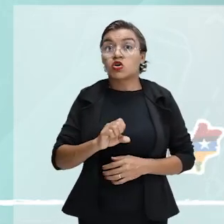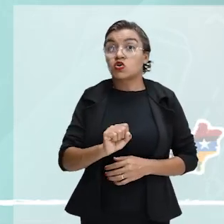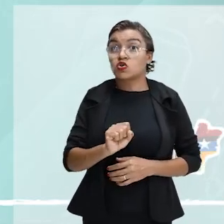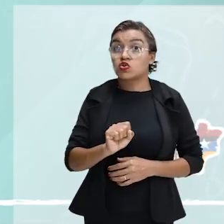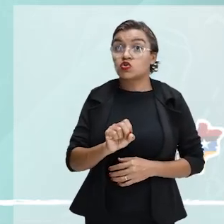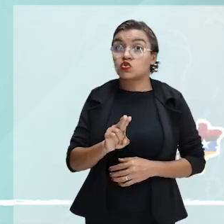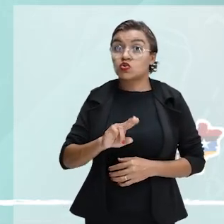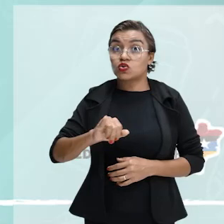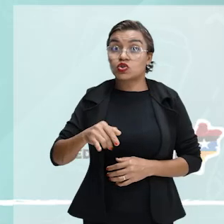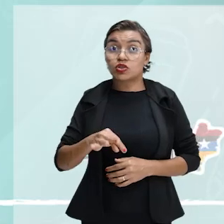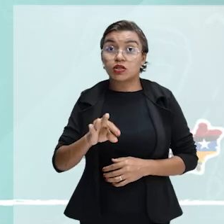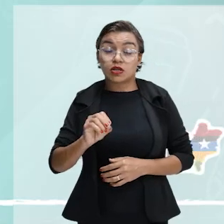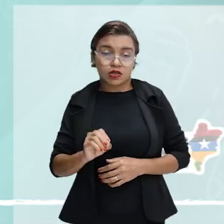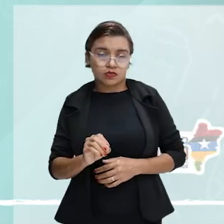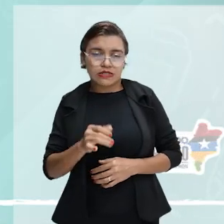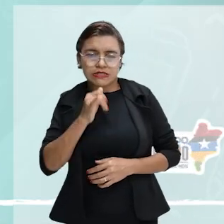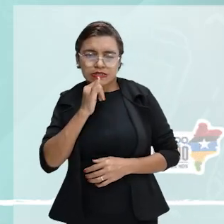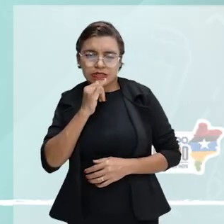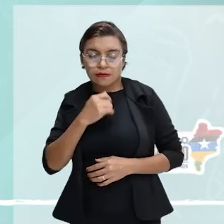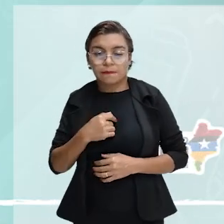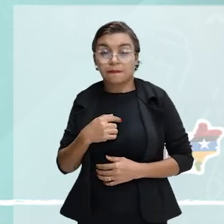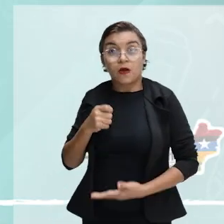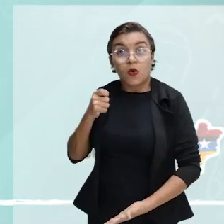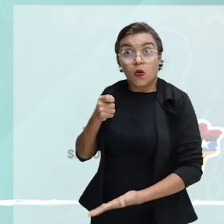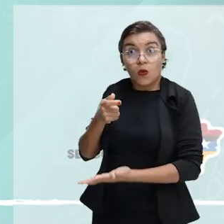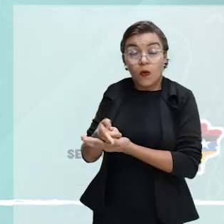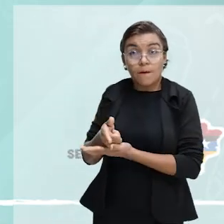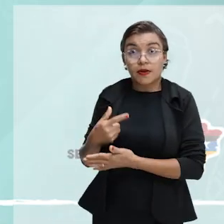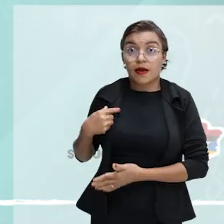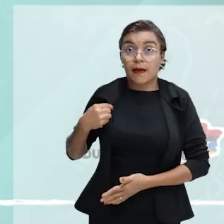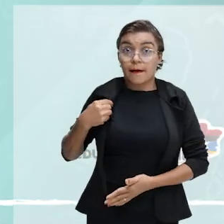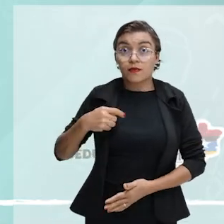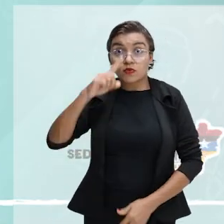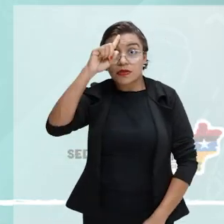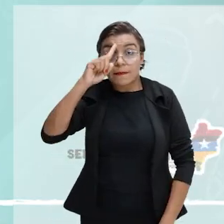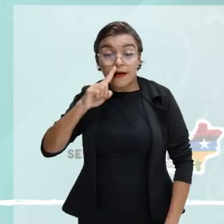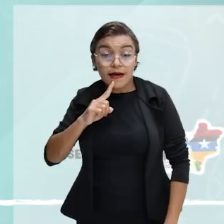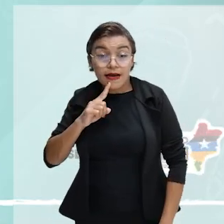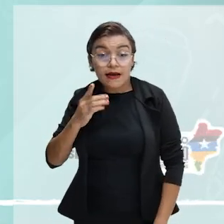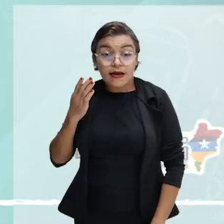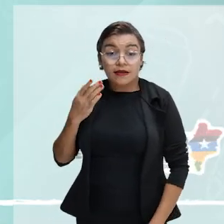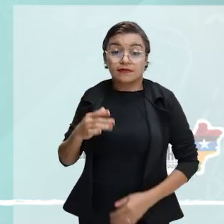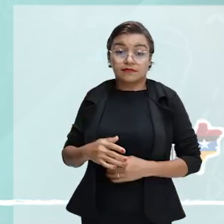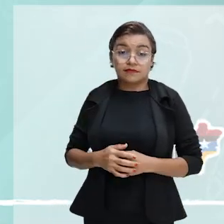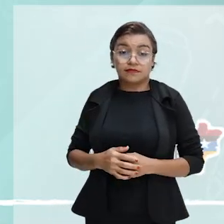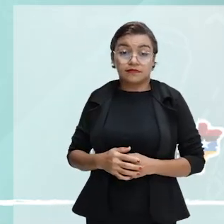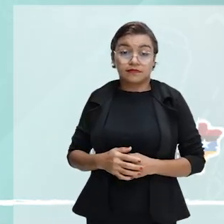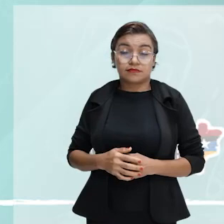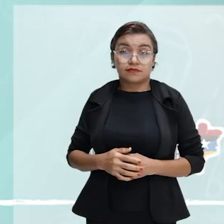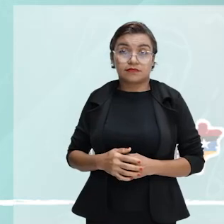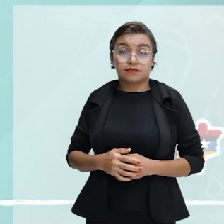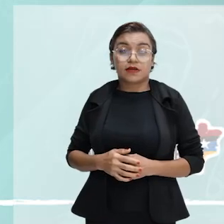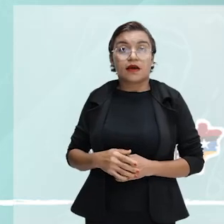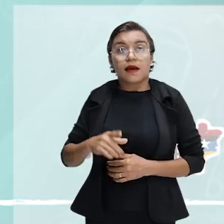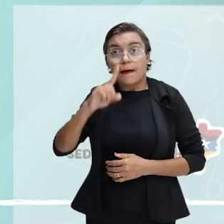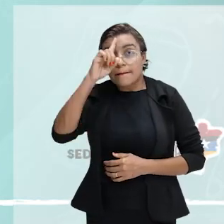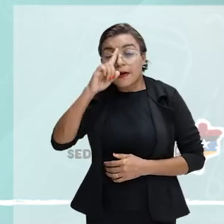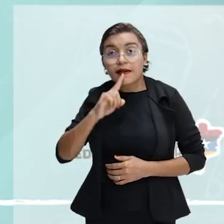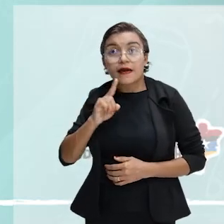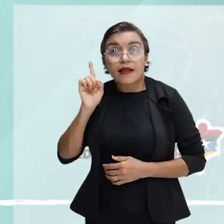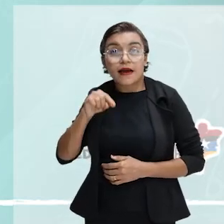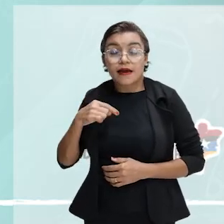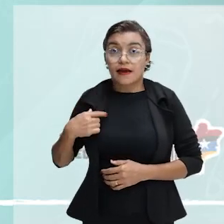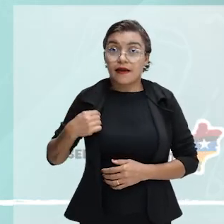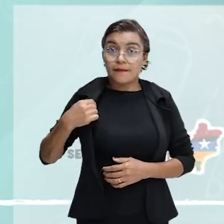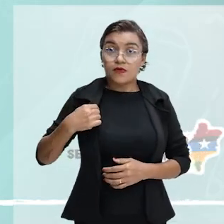assim, ó, eu comprei a blusa que é amarela. É um pronome relativo? É. Mas quem é amarela? Não é a blusa? Só que no lugar de blusa eu